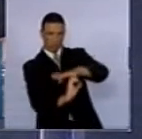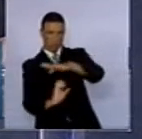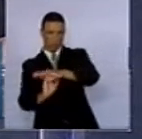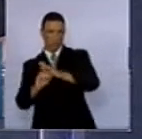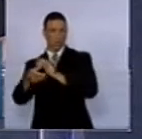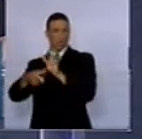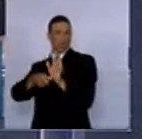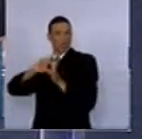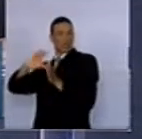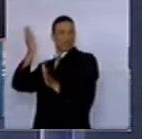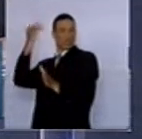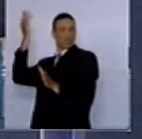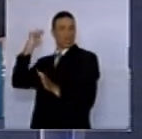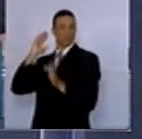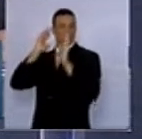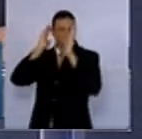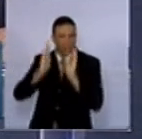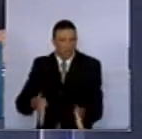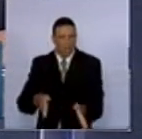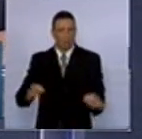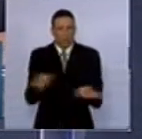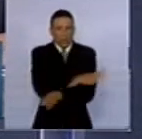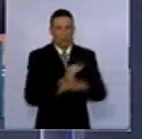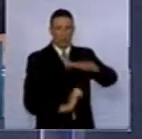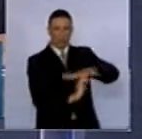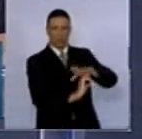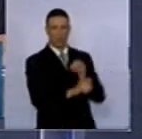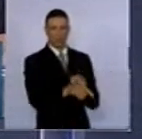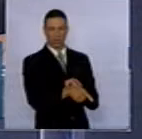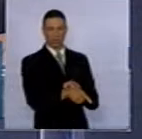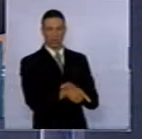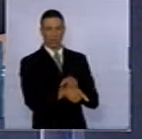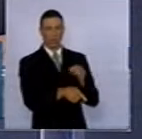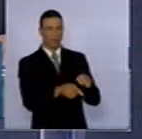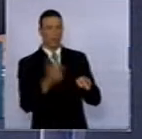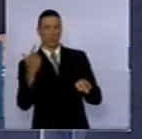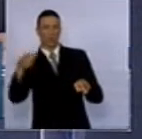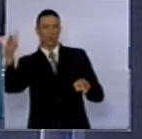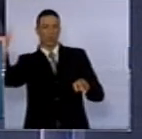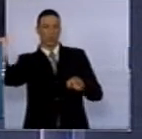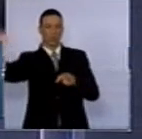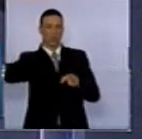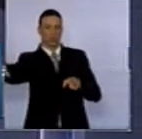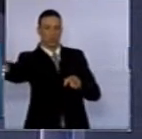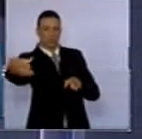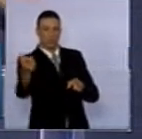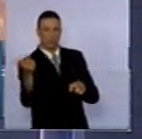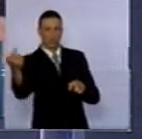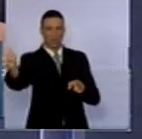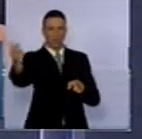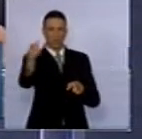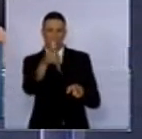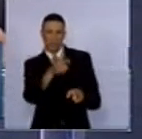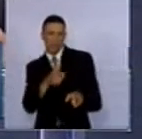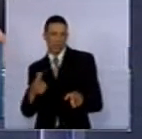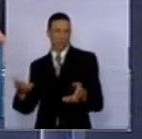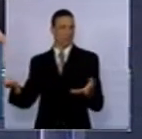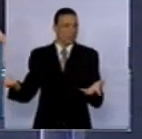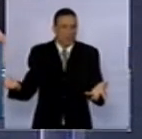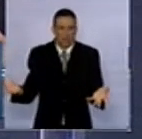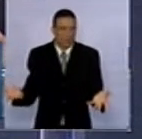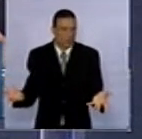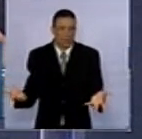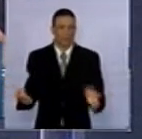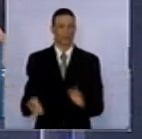operavam aqui Não surgiu senhor Ministro nenhum novo operador de TV por assinatura ou operador de como se queira dizer